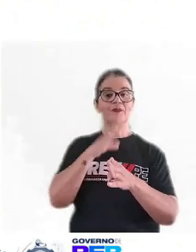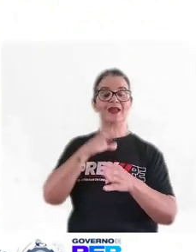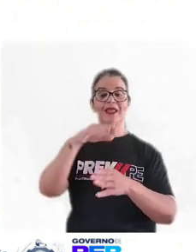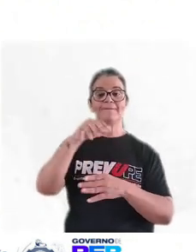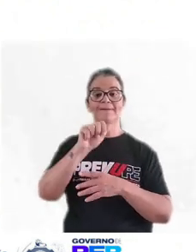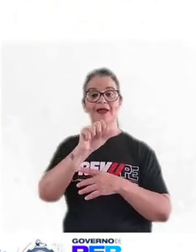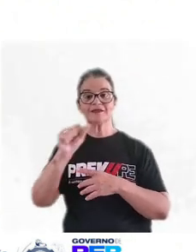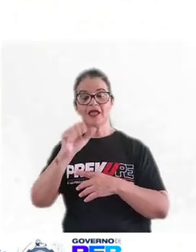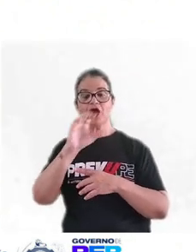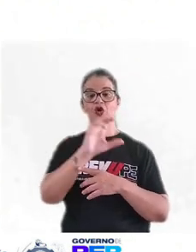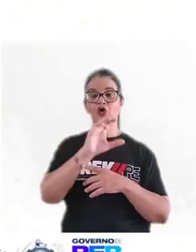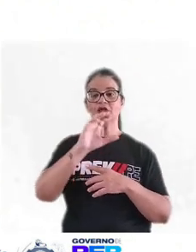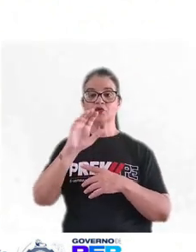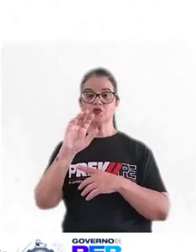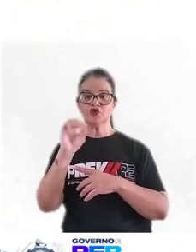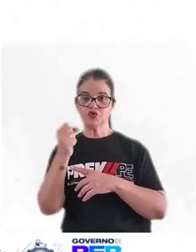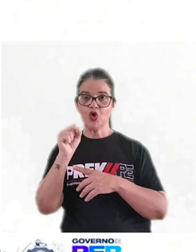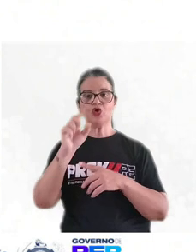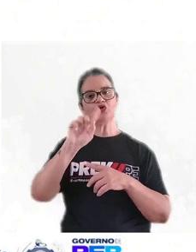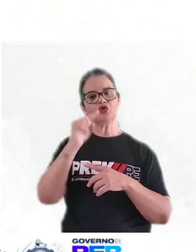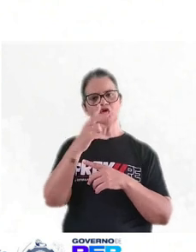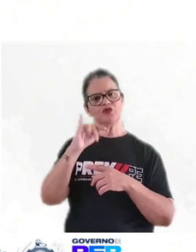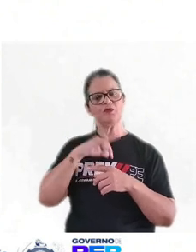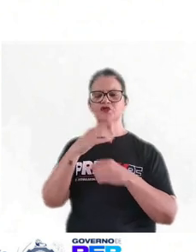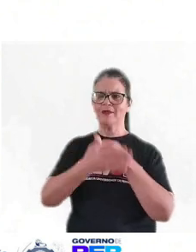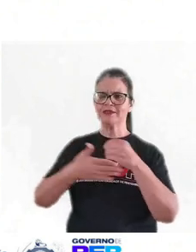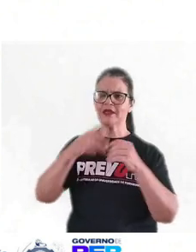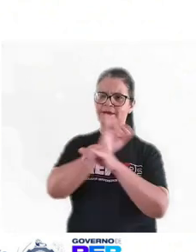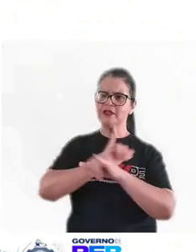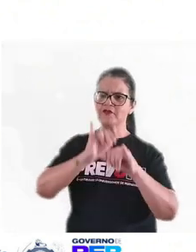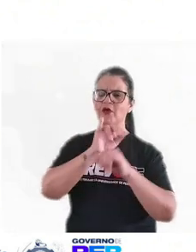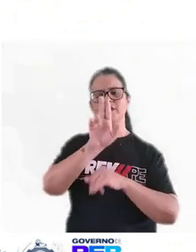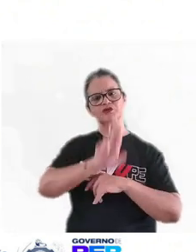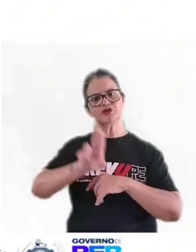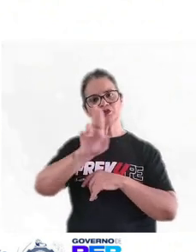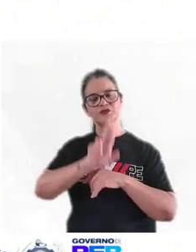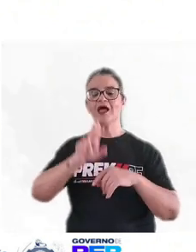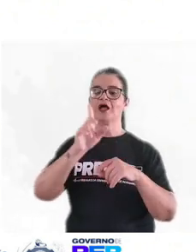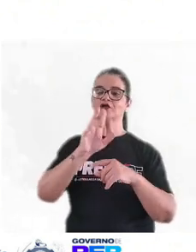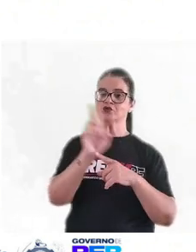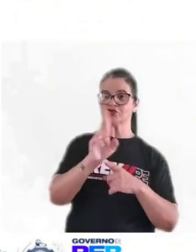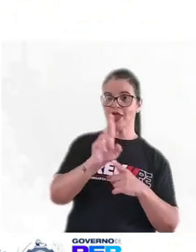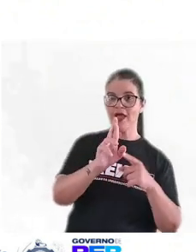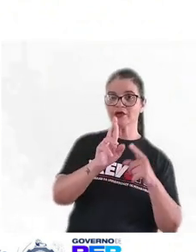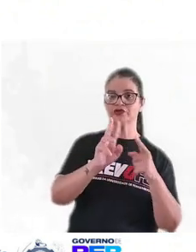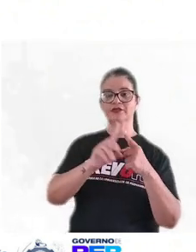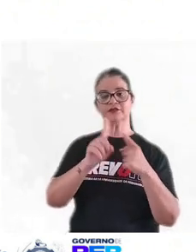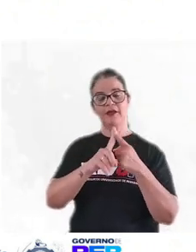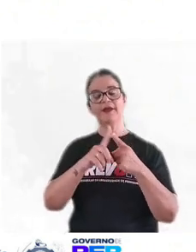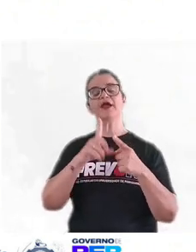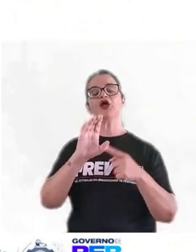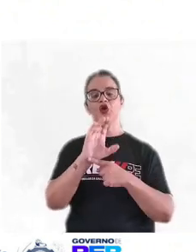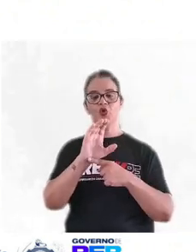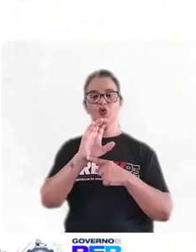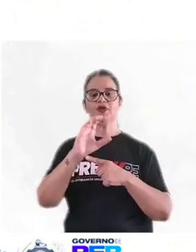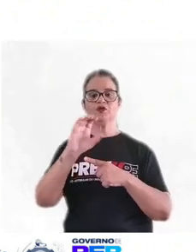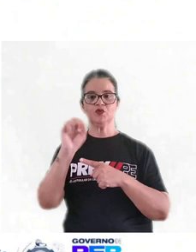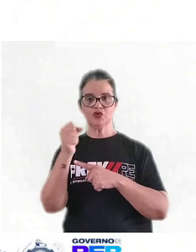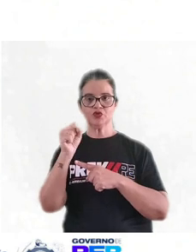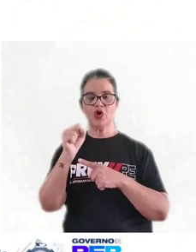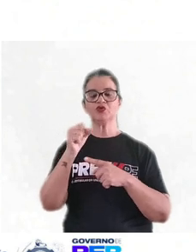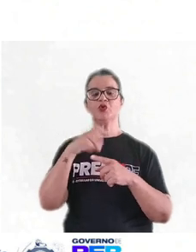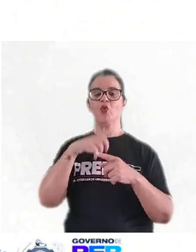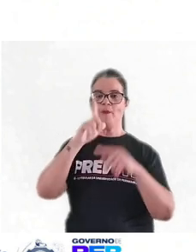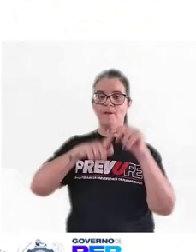interesse é determinar a massa do cloreto de sódio. Então, basicamente, nós vamos usar informações dos reagentes e do